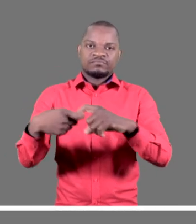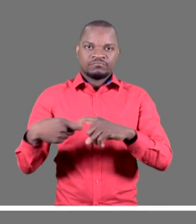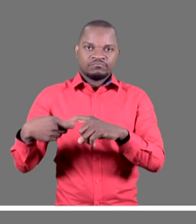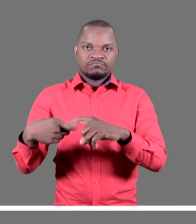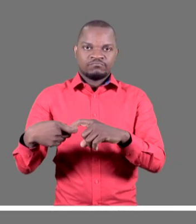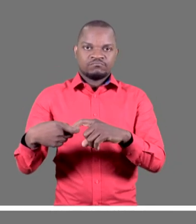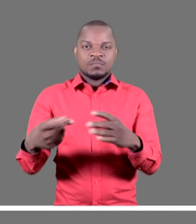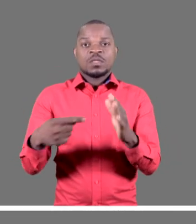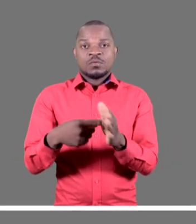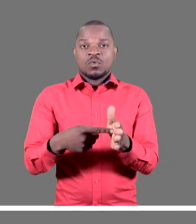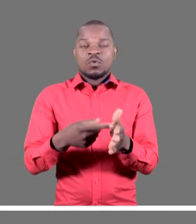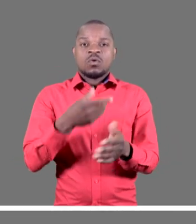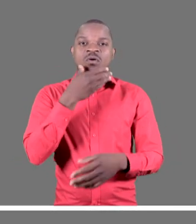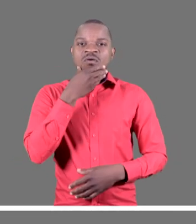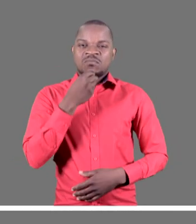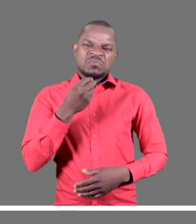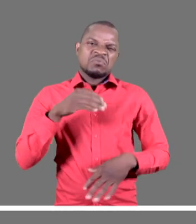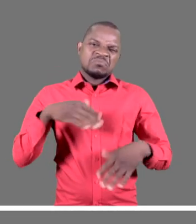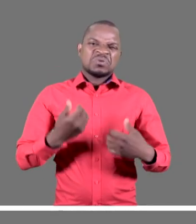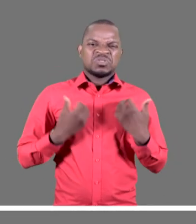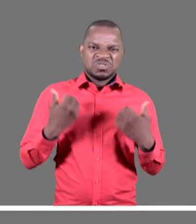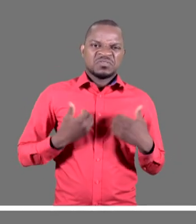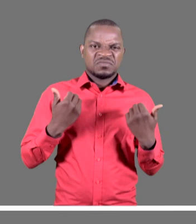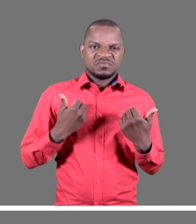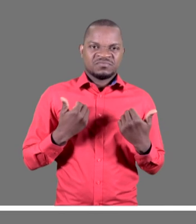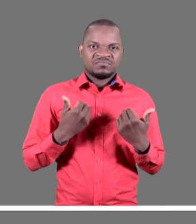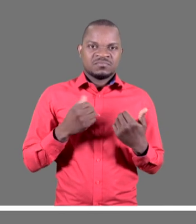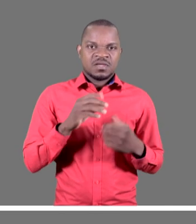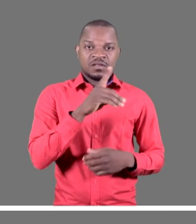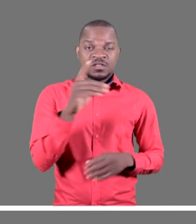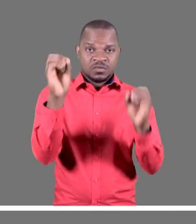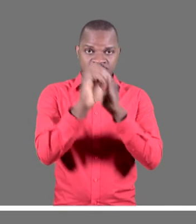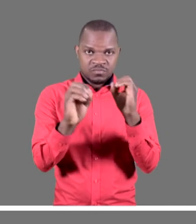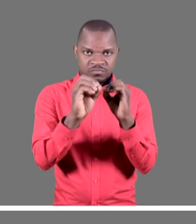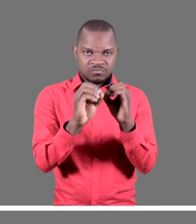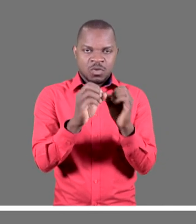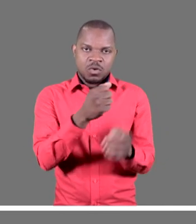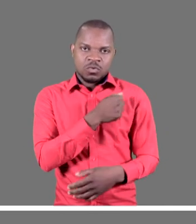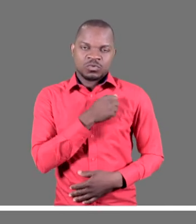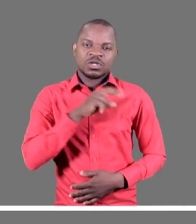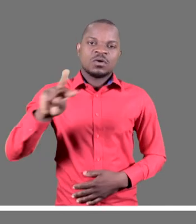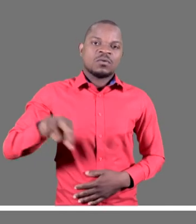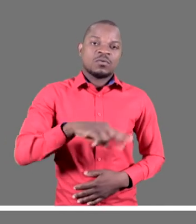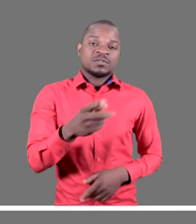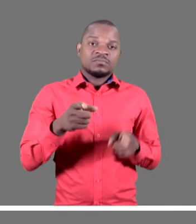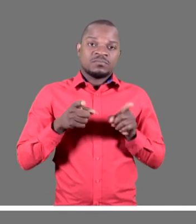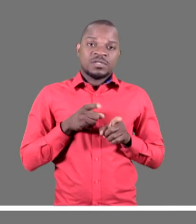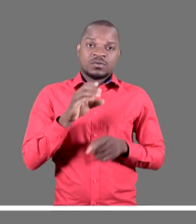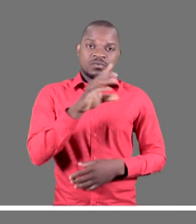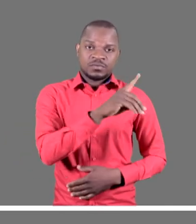Um rapaz, um jovem que não tem a deficiência, que se apaixone por uma jovem que tem deficiência,